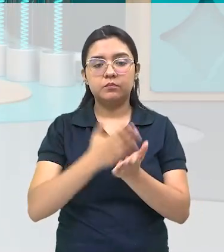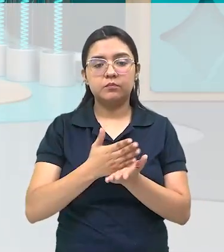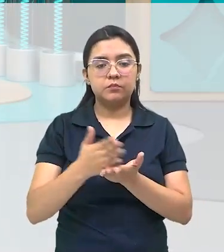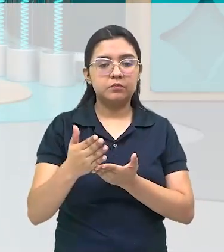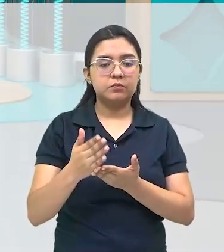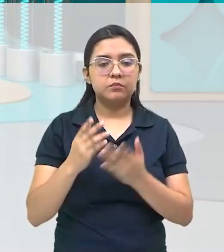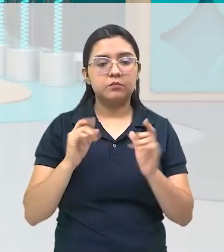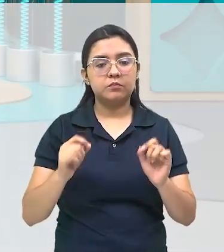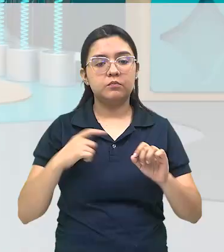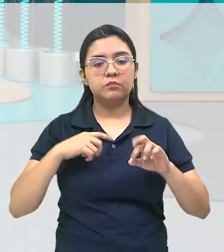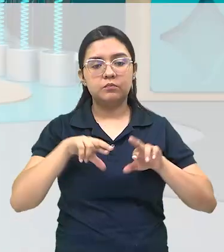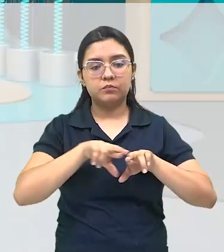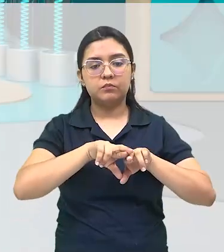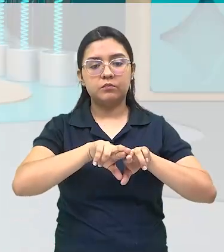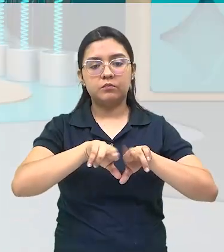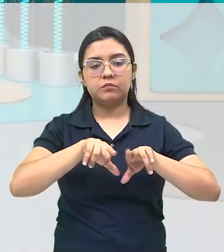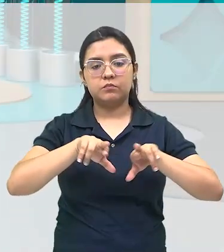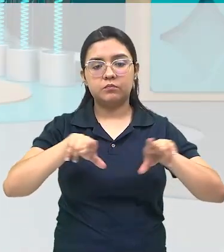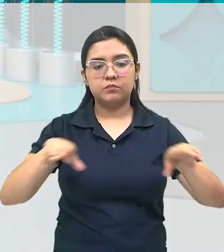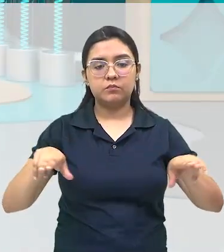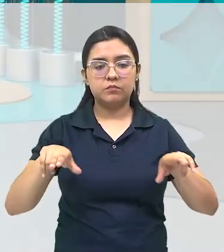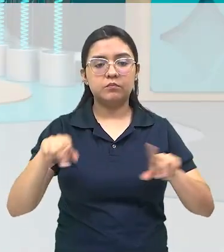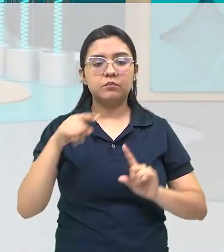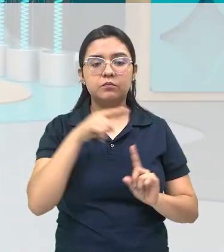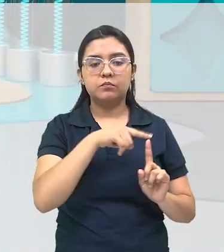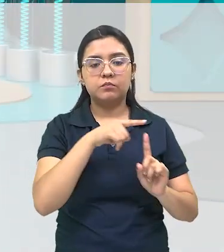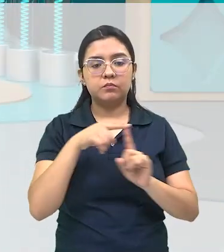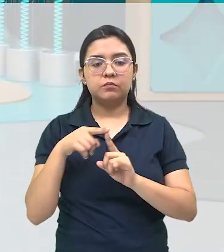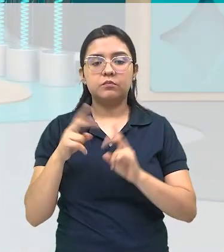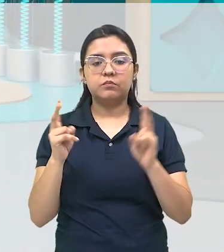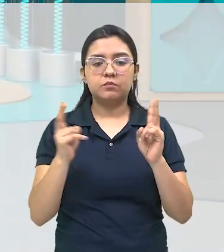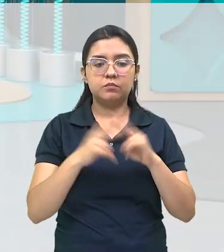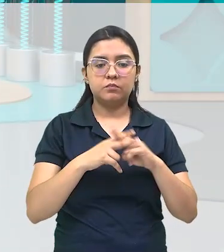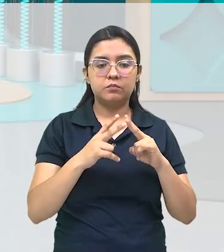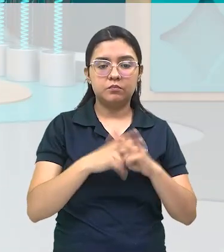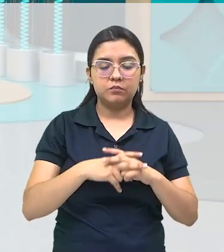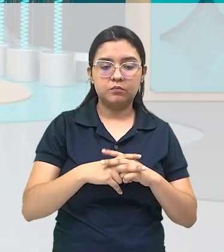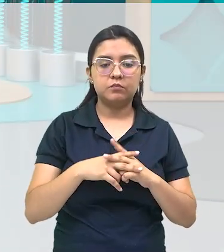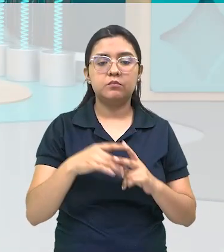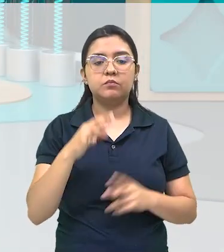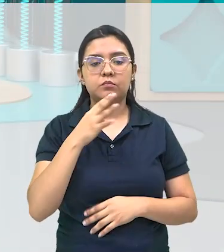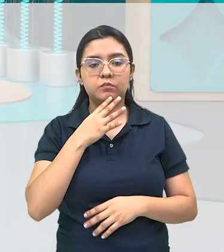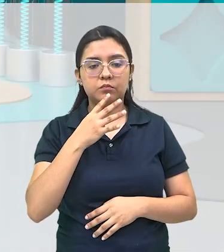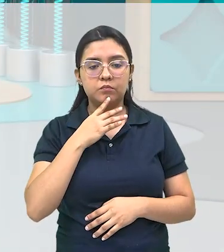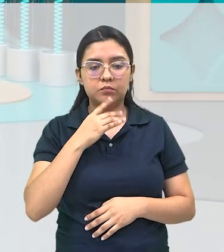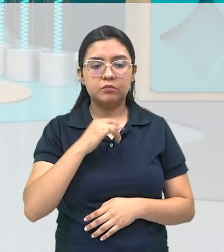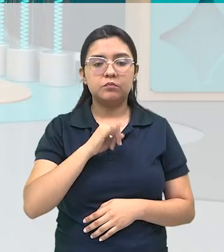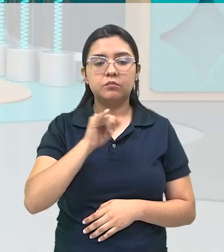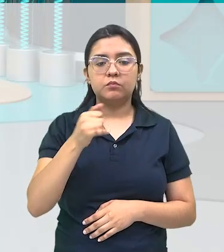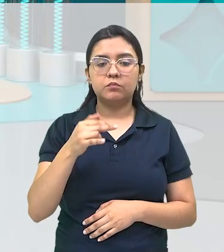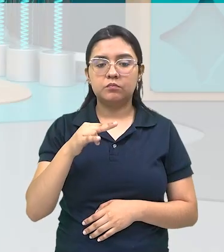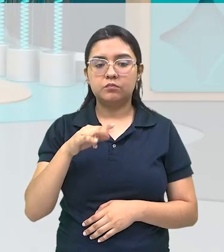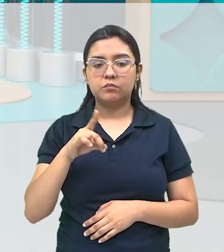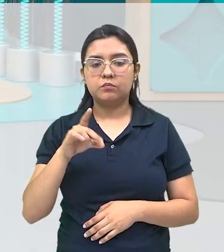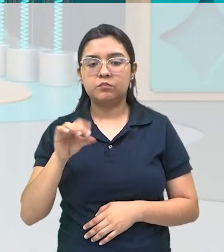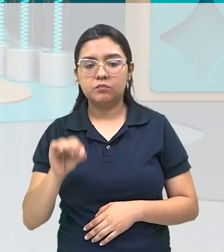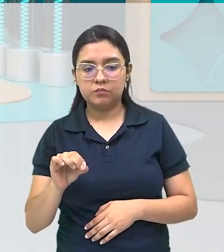então, diversas artes marciais, né? A gente já conhece o judô, conhece o